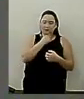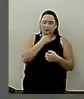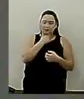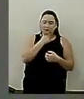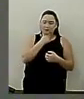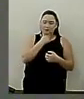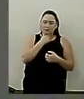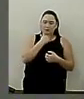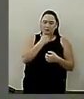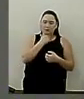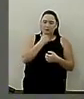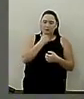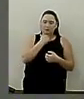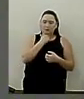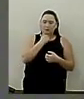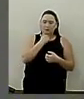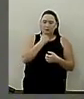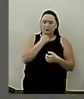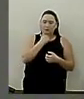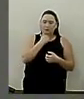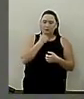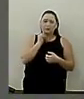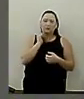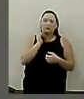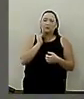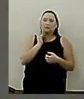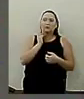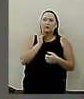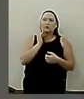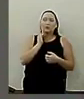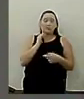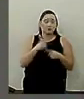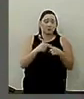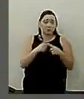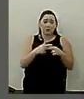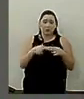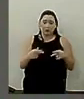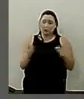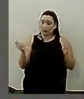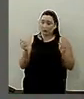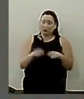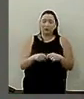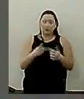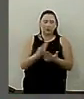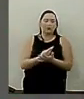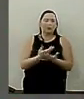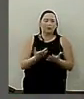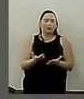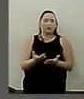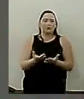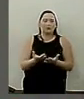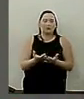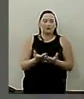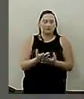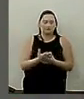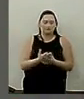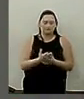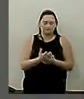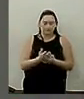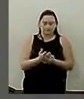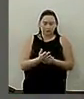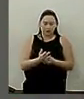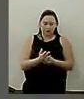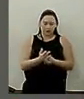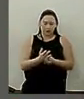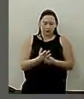Essas coisas podem acontecer. Nós achamos estúpido, nós achamos ridículo. E